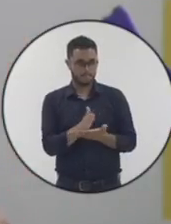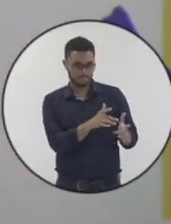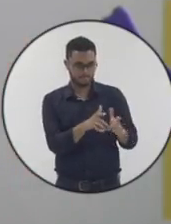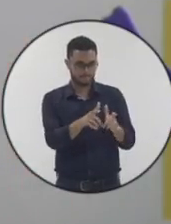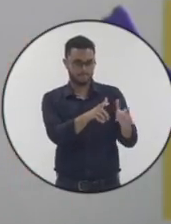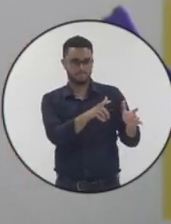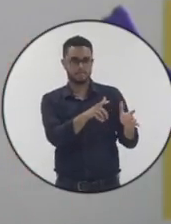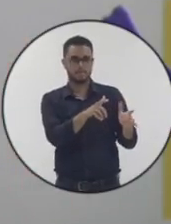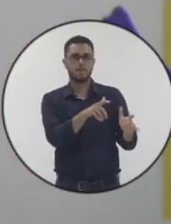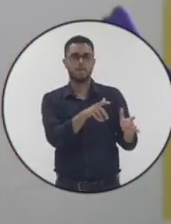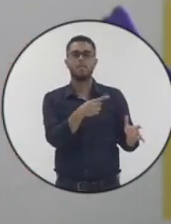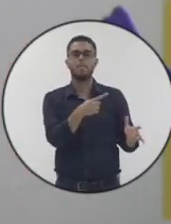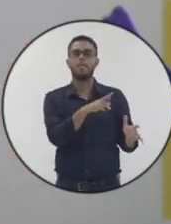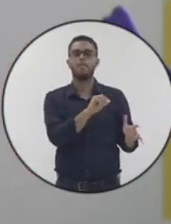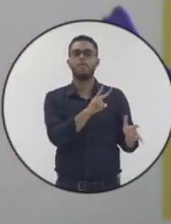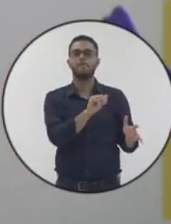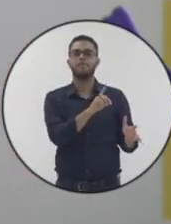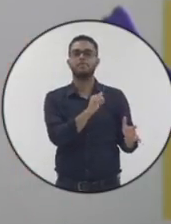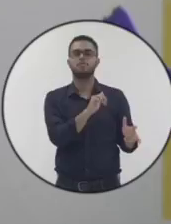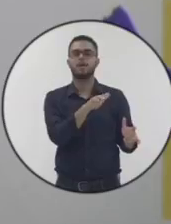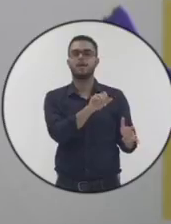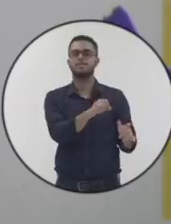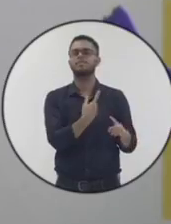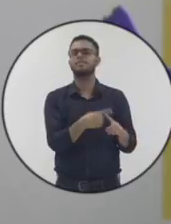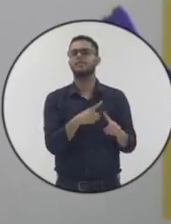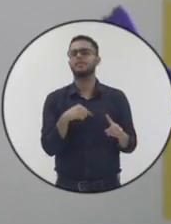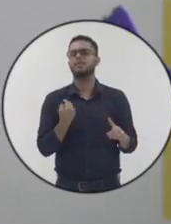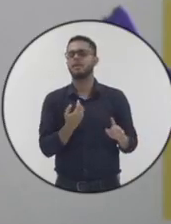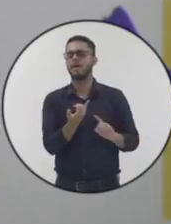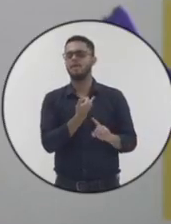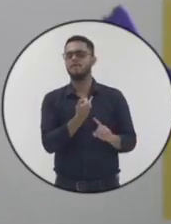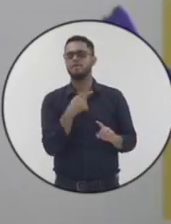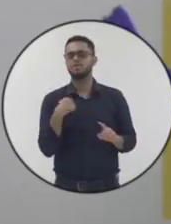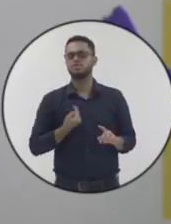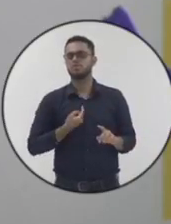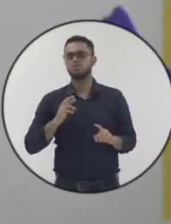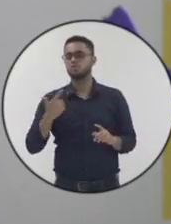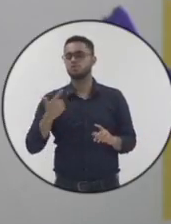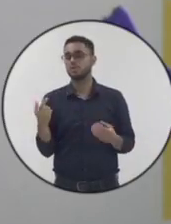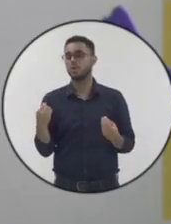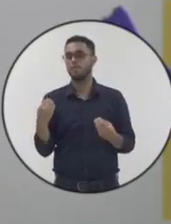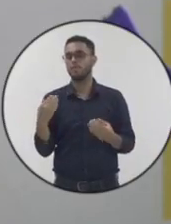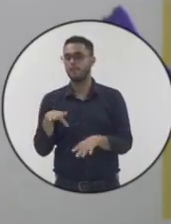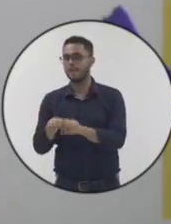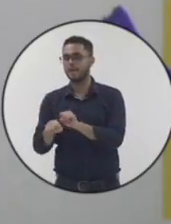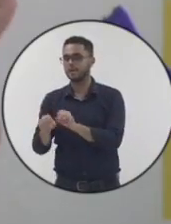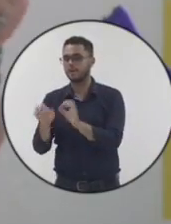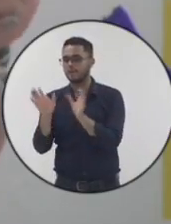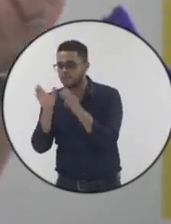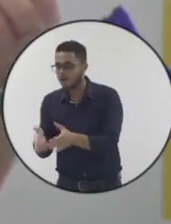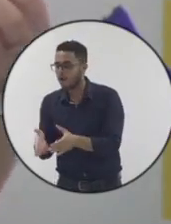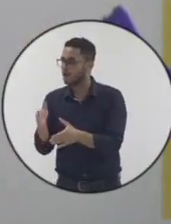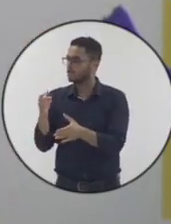que a própria resolução vai disparar, no sentido de que a gente não tem formação específica, né, que discuta...